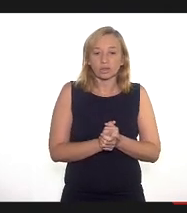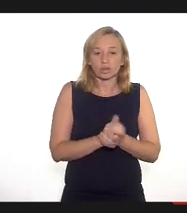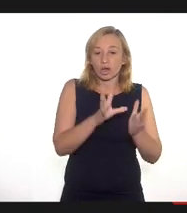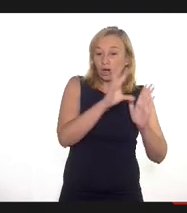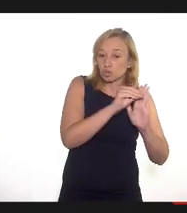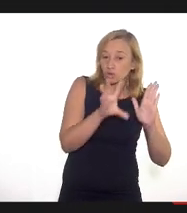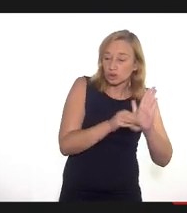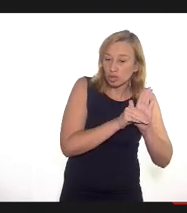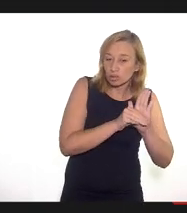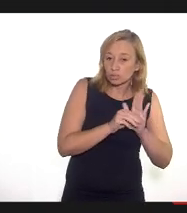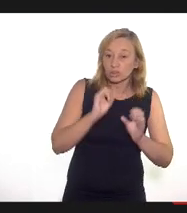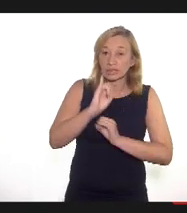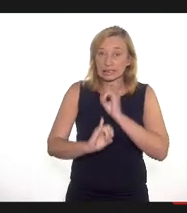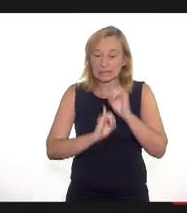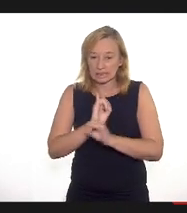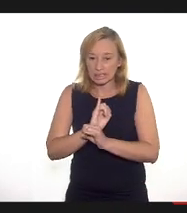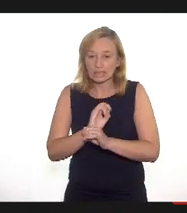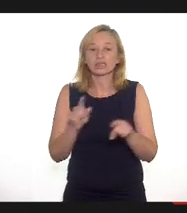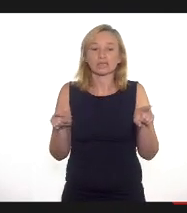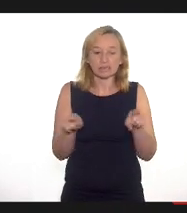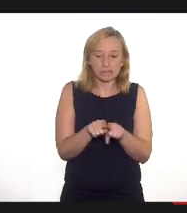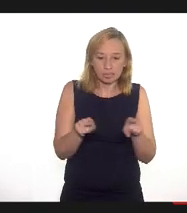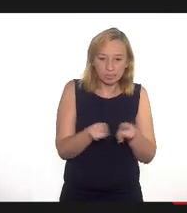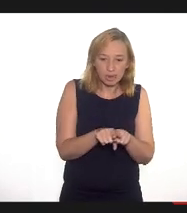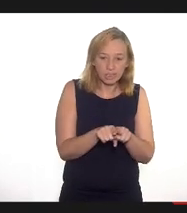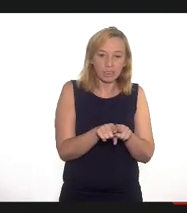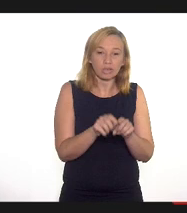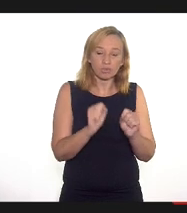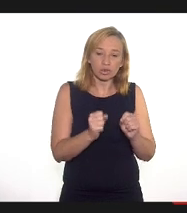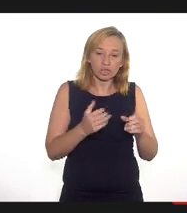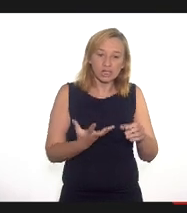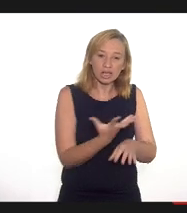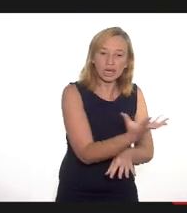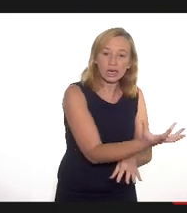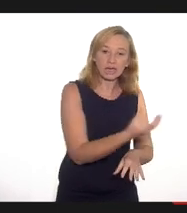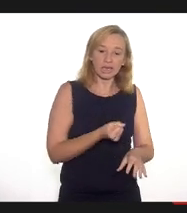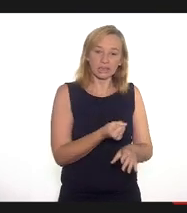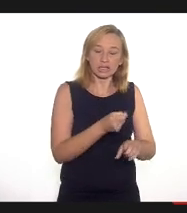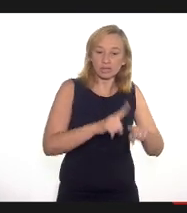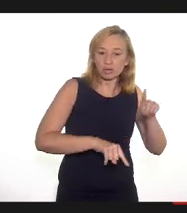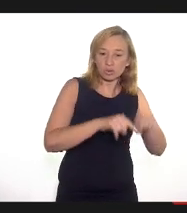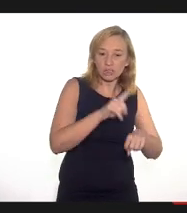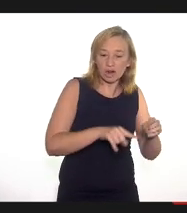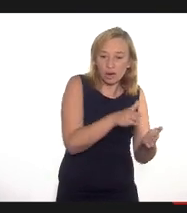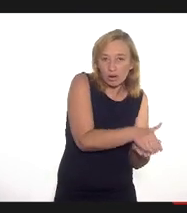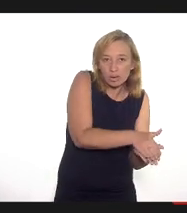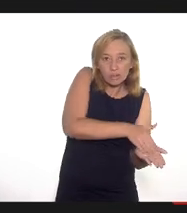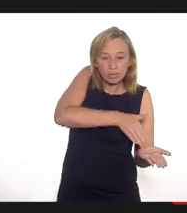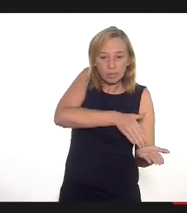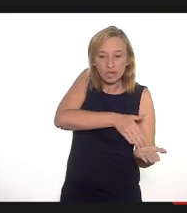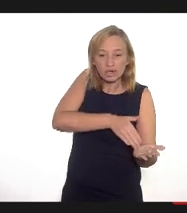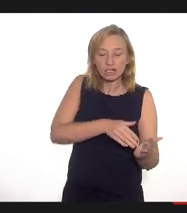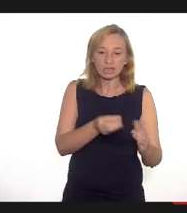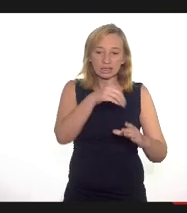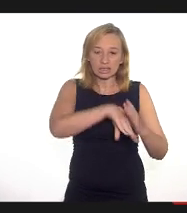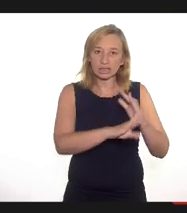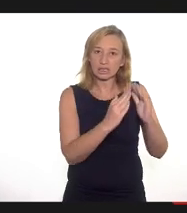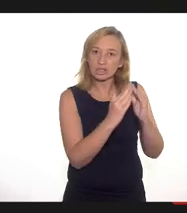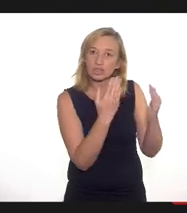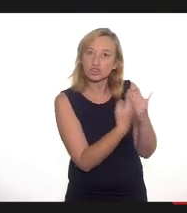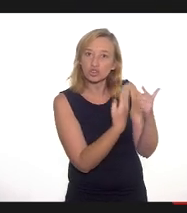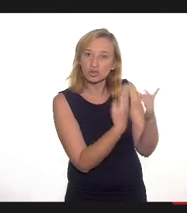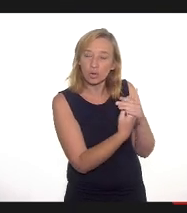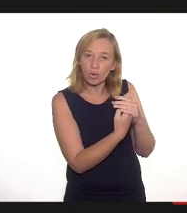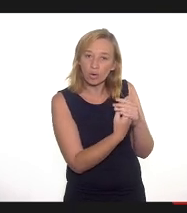conteúdos de forma virtual também tinham condições de receber esses materiais de forma impressa nas unidades. As